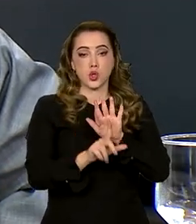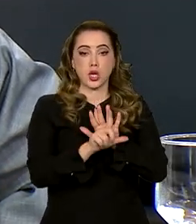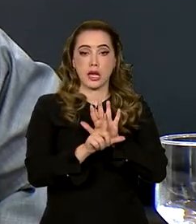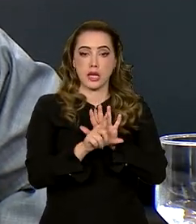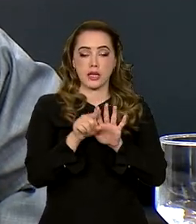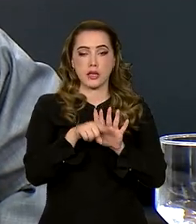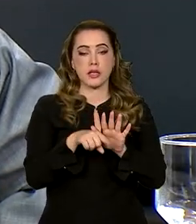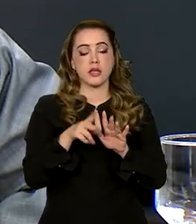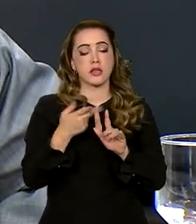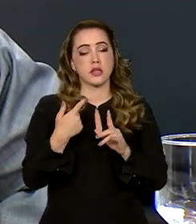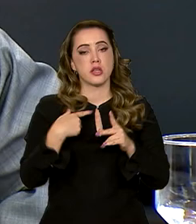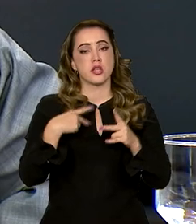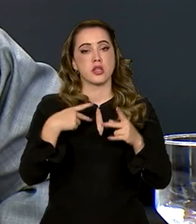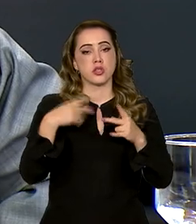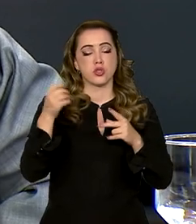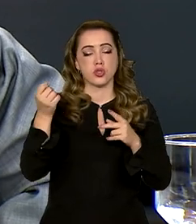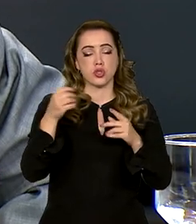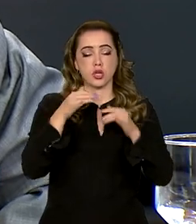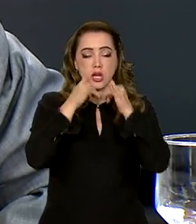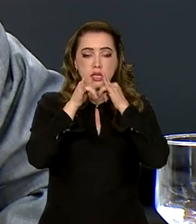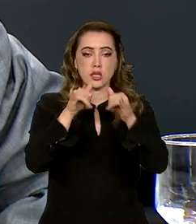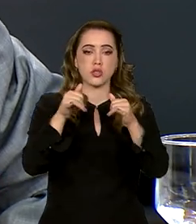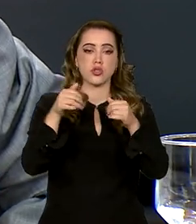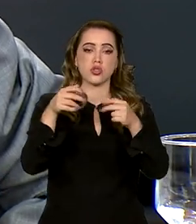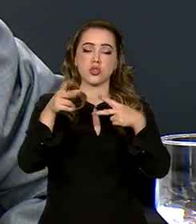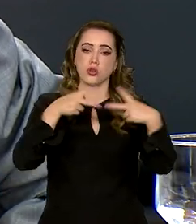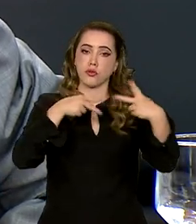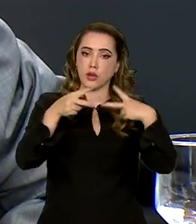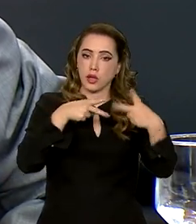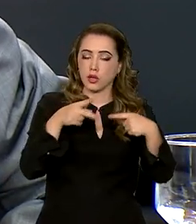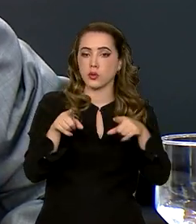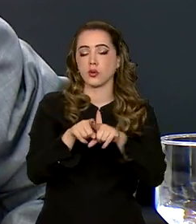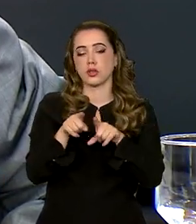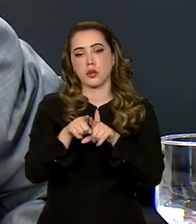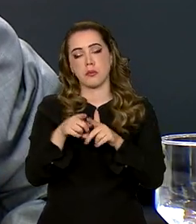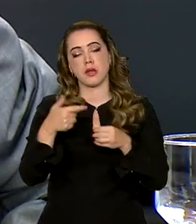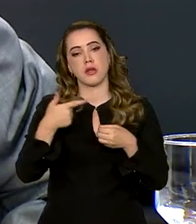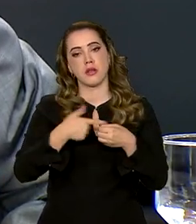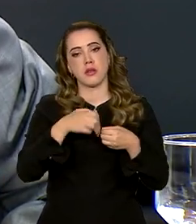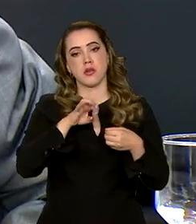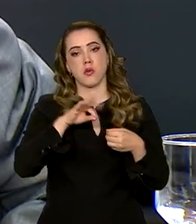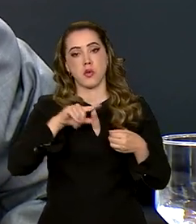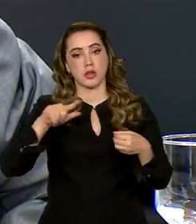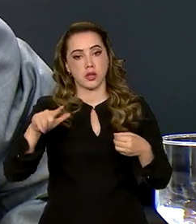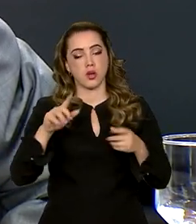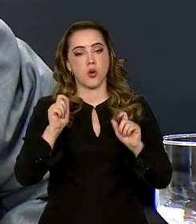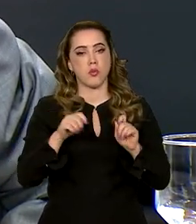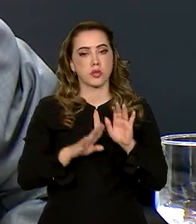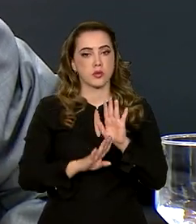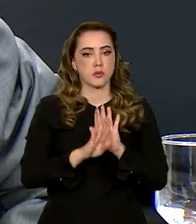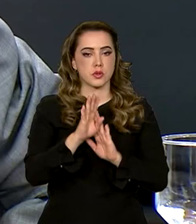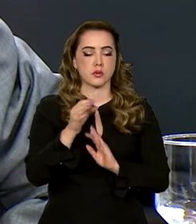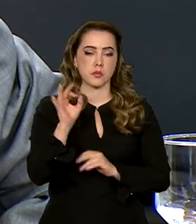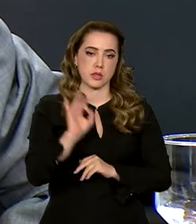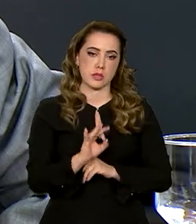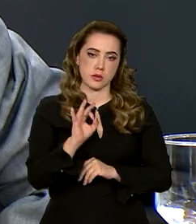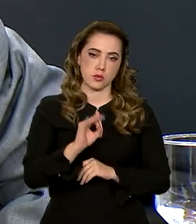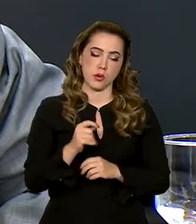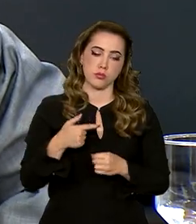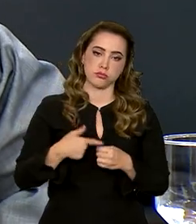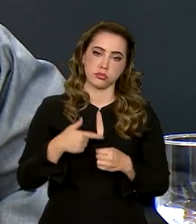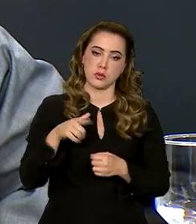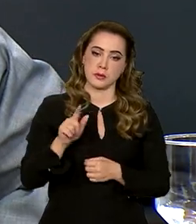de eólicas offshore, etanol também podendo ter um aumento de percentual na